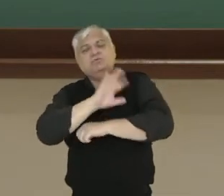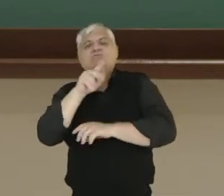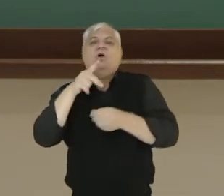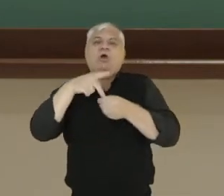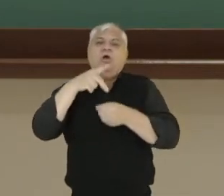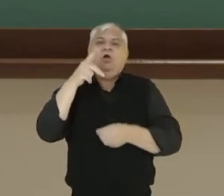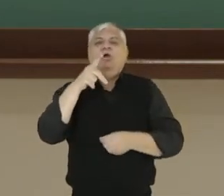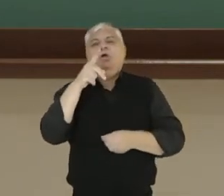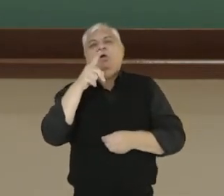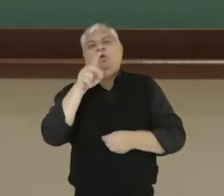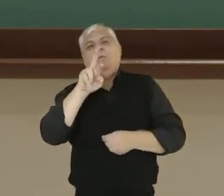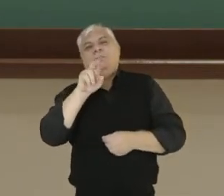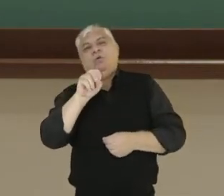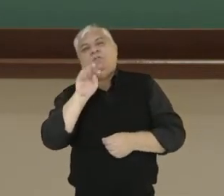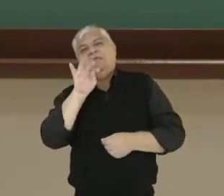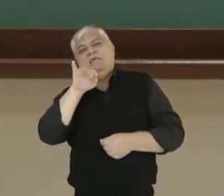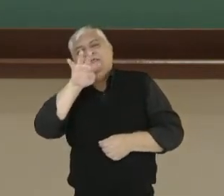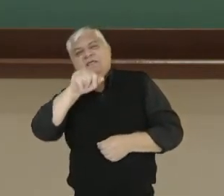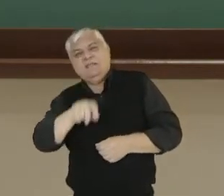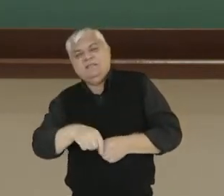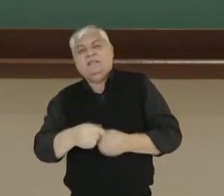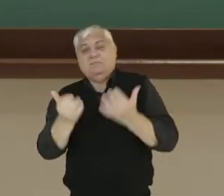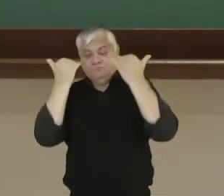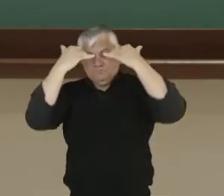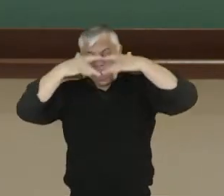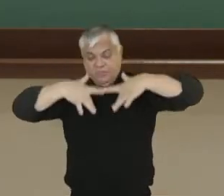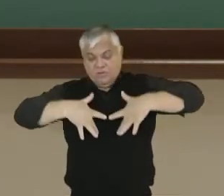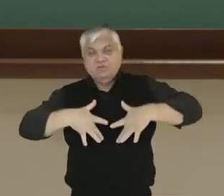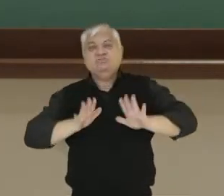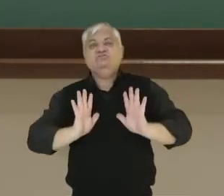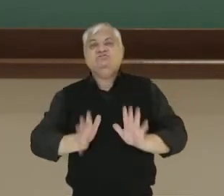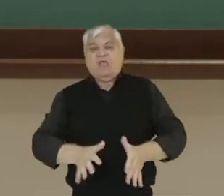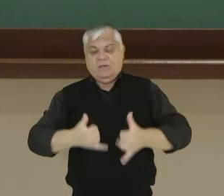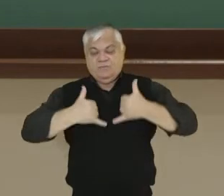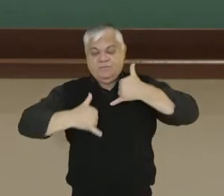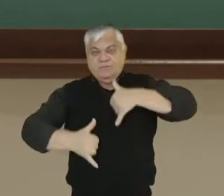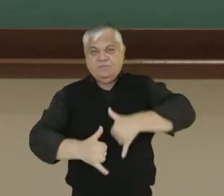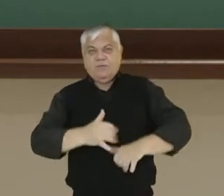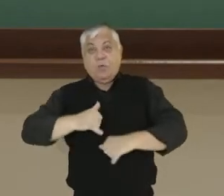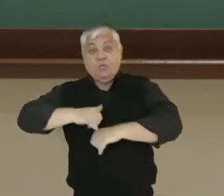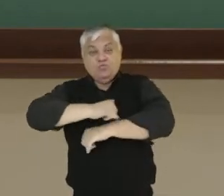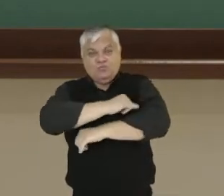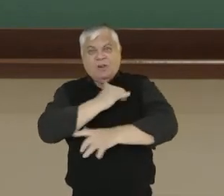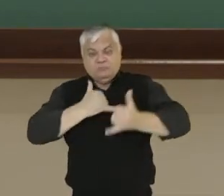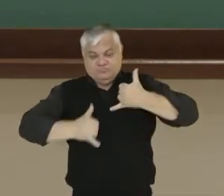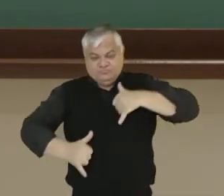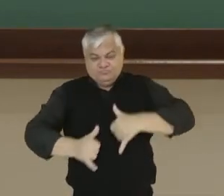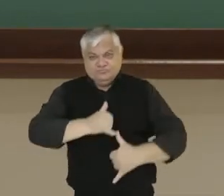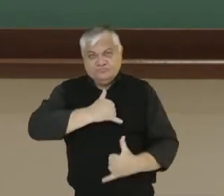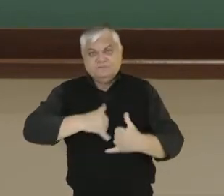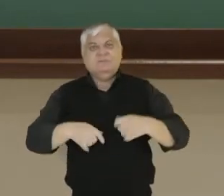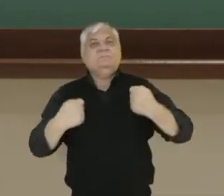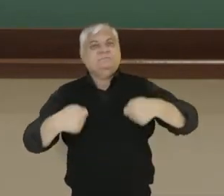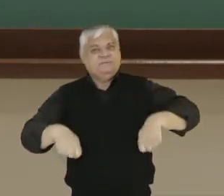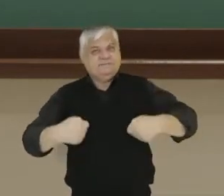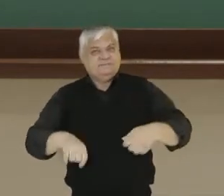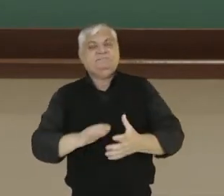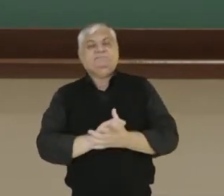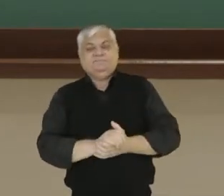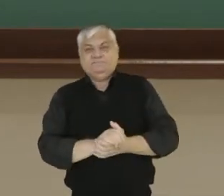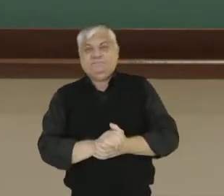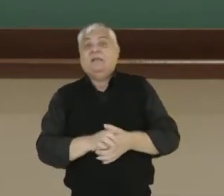e tenta queimar aquilo que já tem armazenado como forma de energia potencial no teu corpo, certo? Mas a gente precisa ter isso. Então,